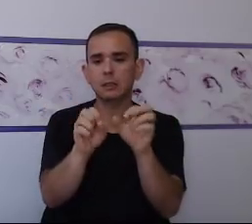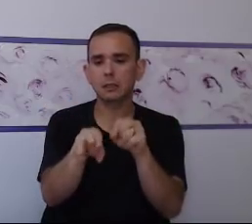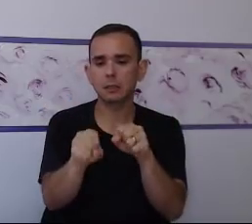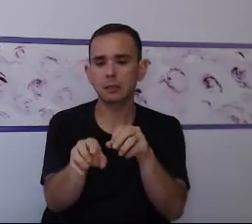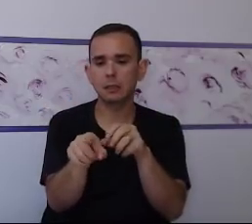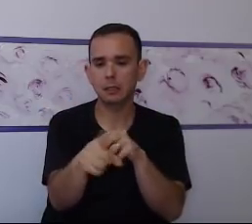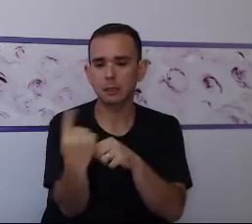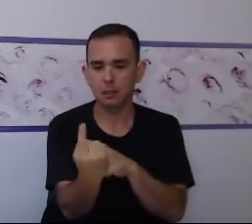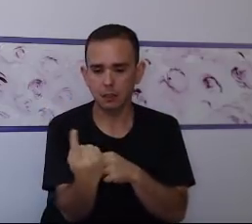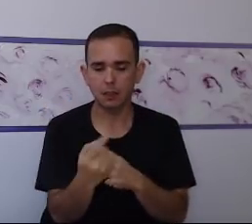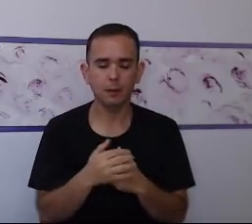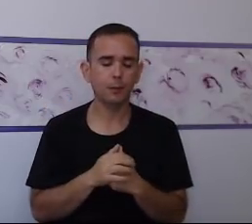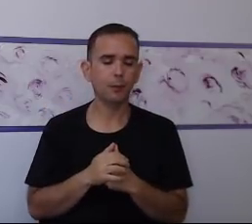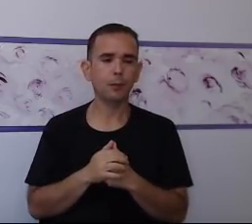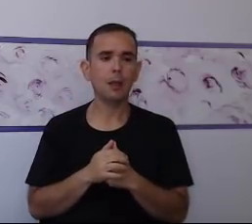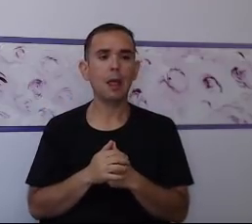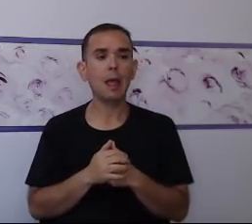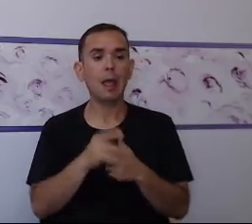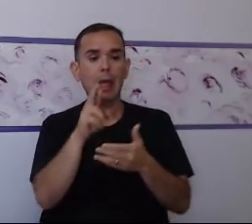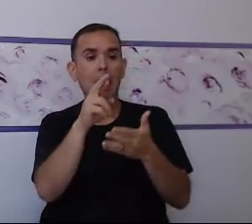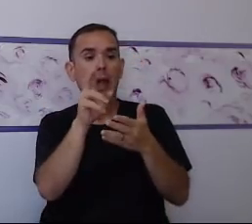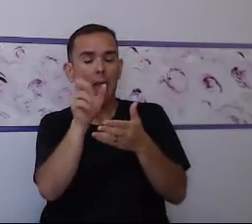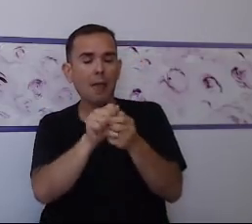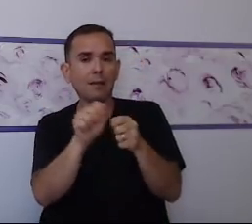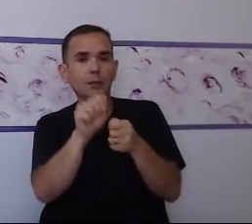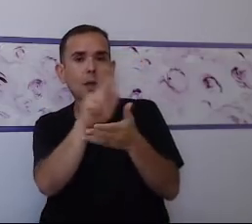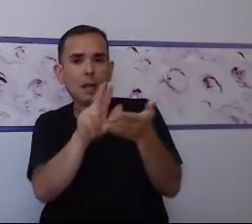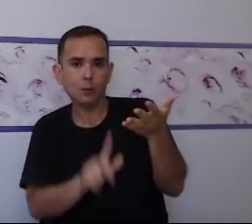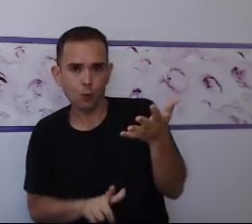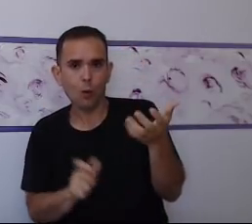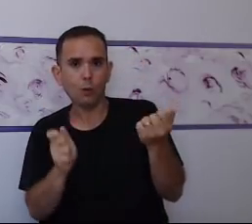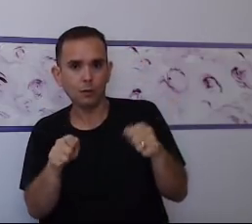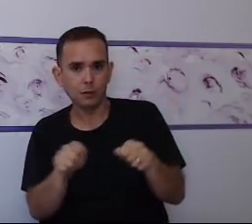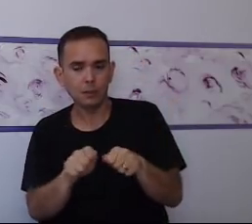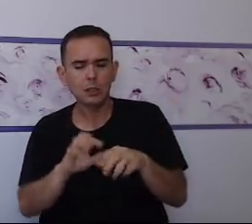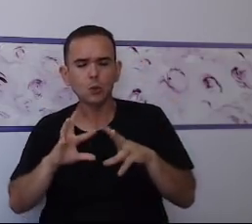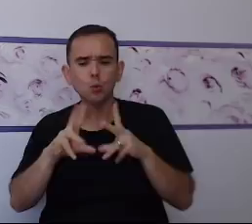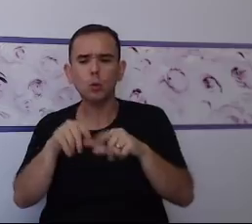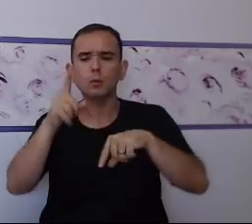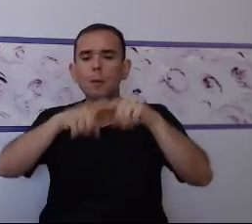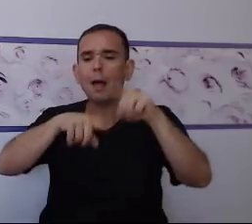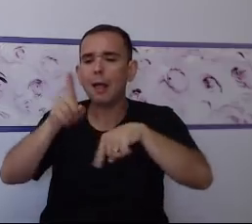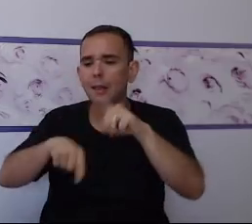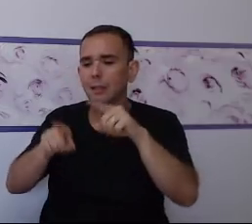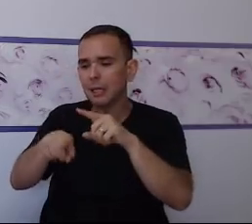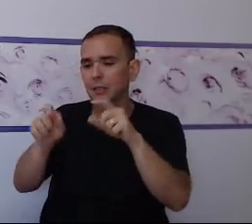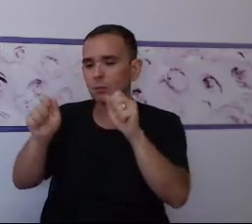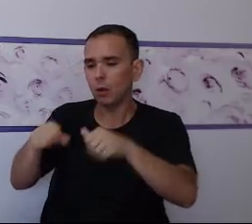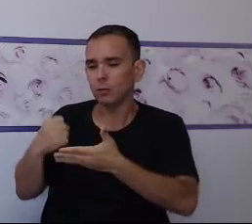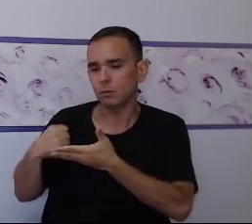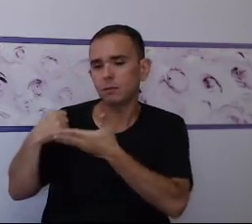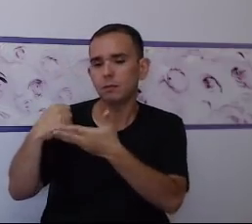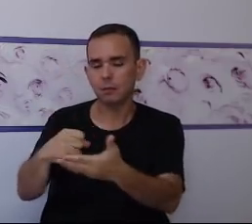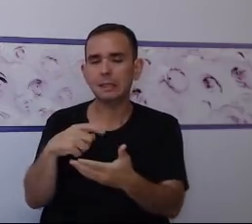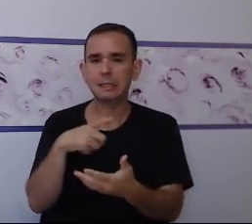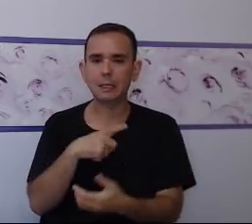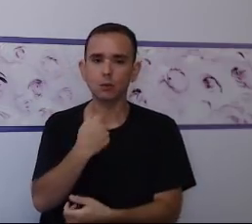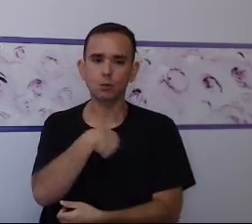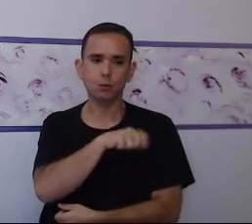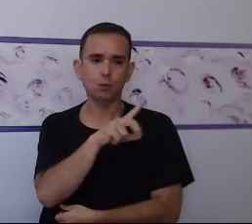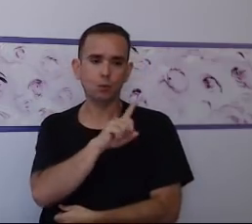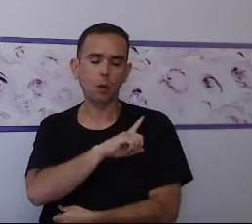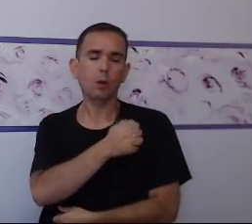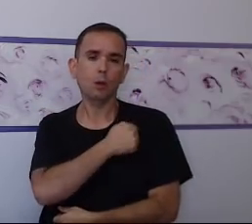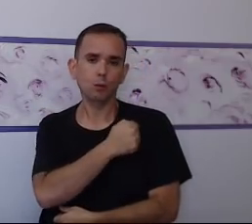individualizado, ou relatar também nos relatórios. Então, todos os instrumentos que esse profissional de apoio, que atende nossos alunos com